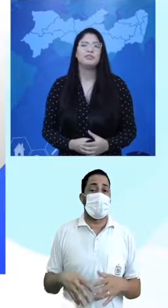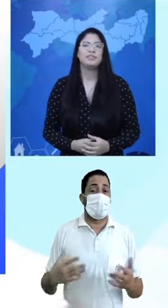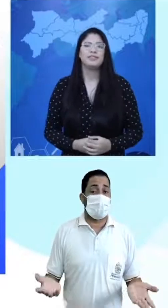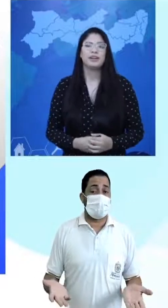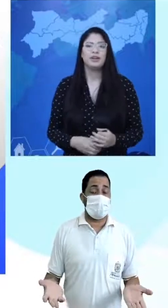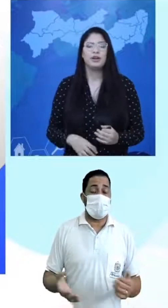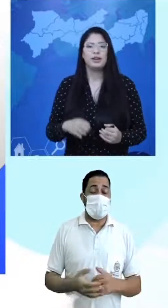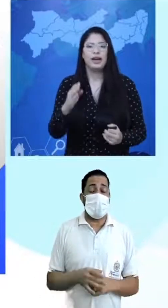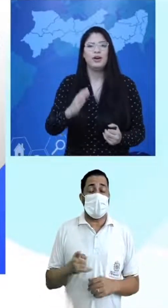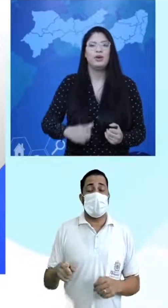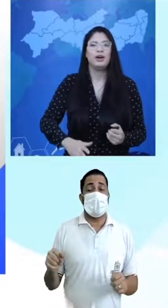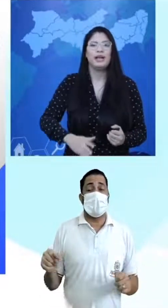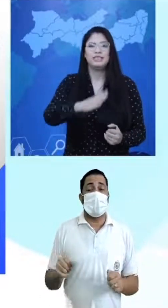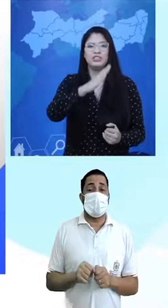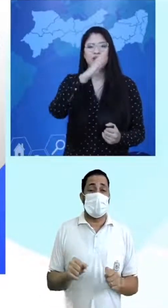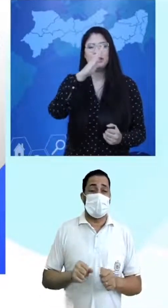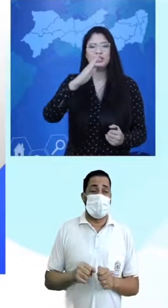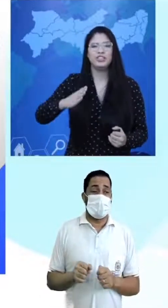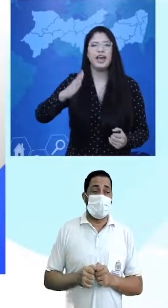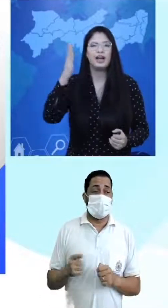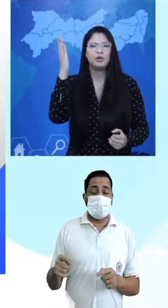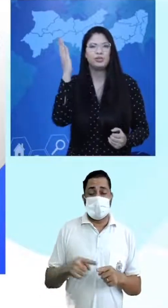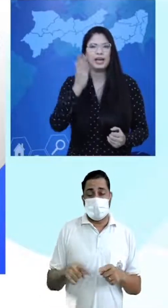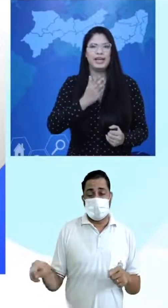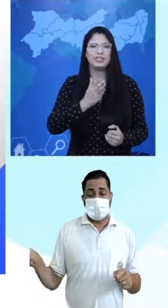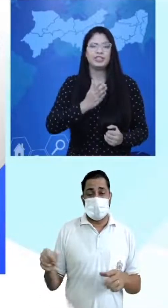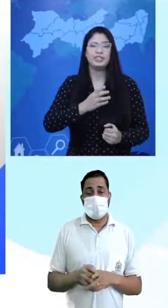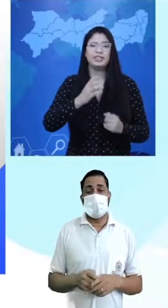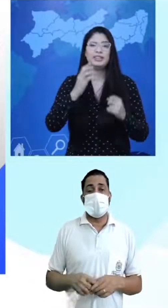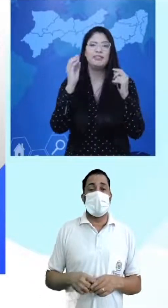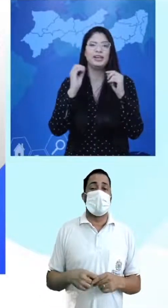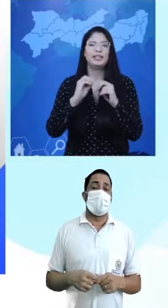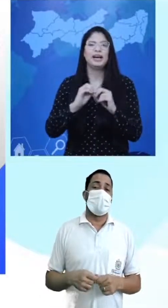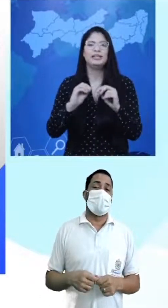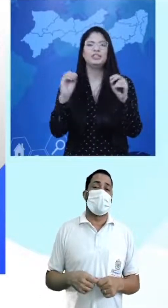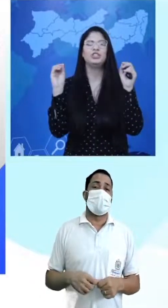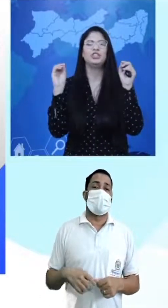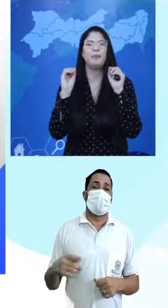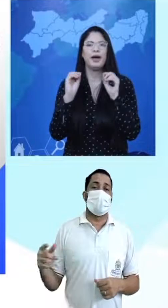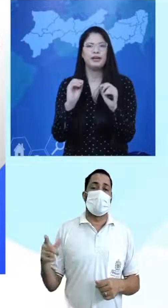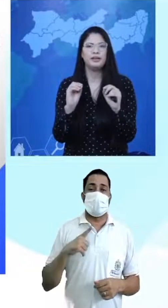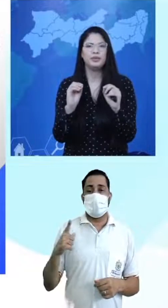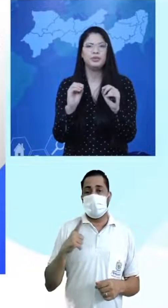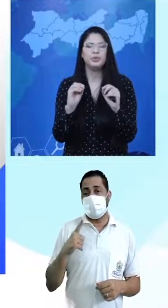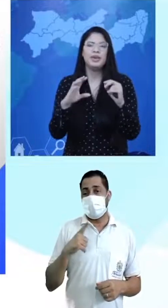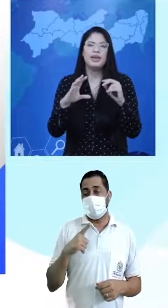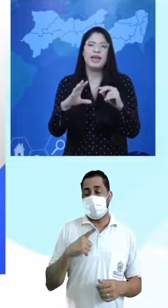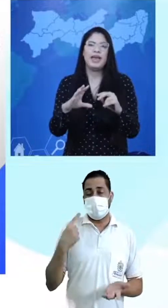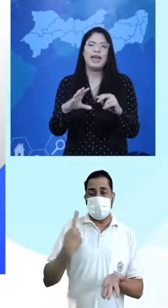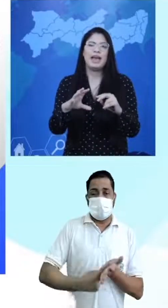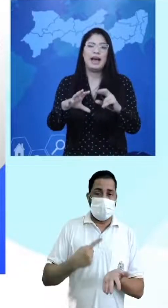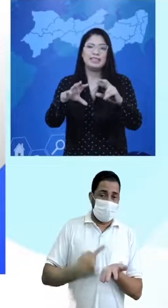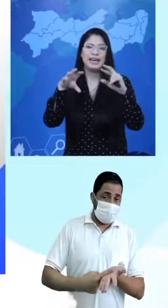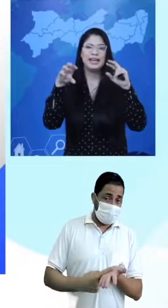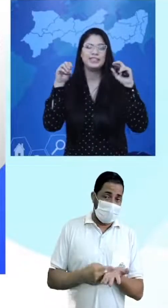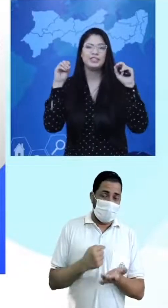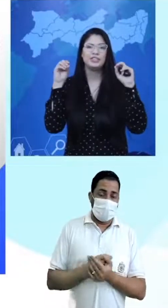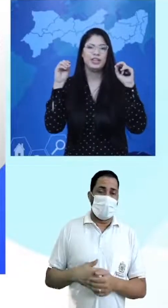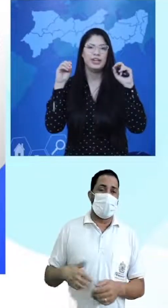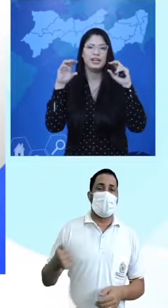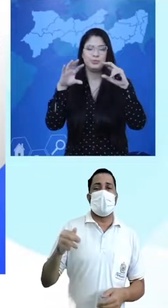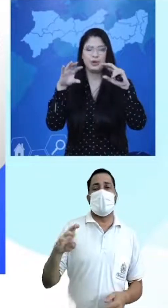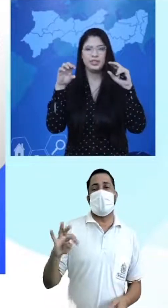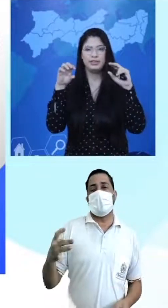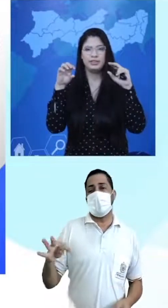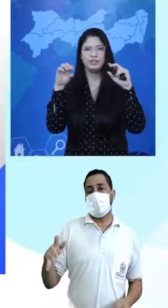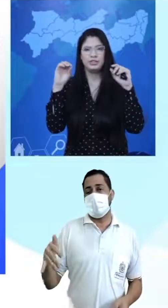Agora, você vai colocar, ó, essas linhas diagonais que, na verdade, estão marcando as arestas, né,